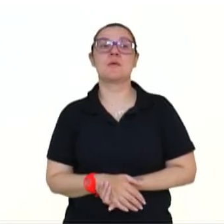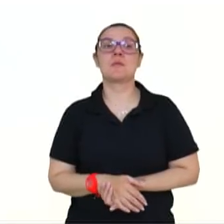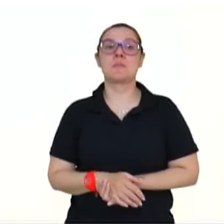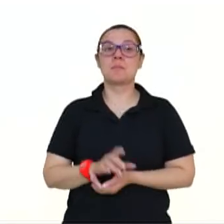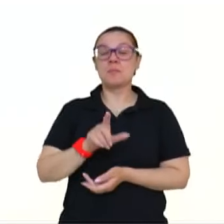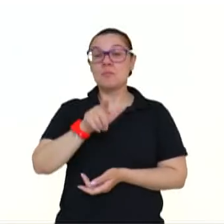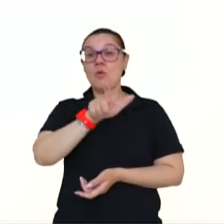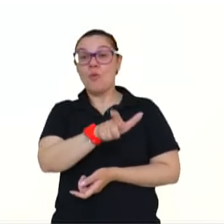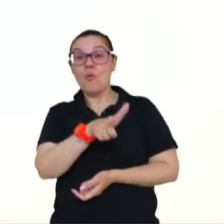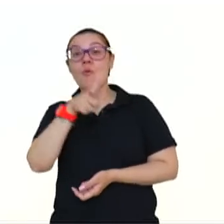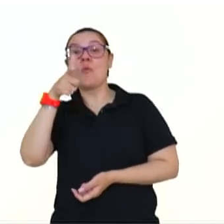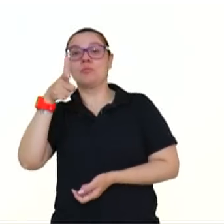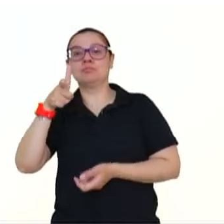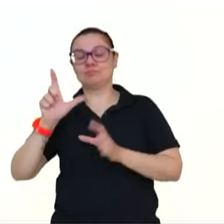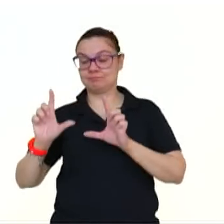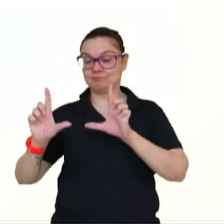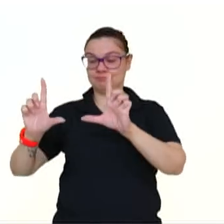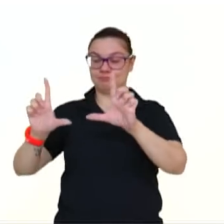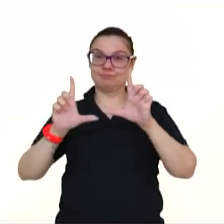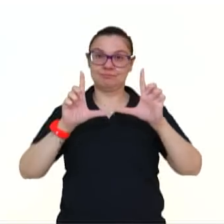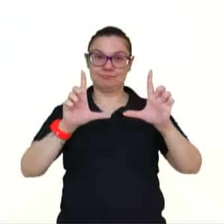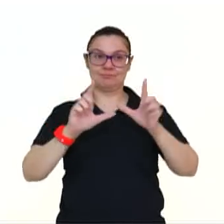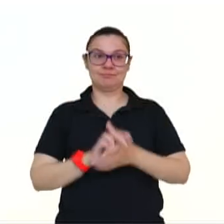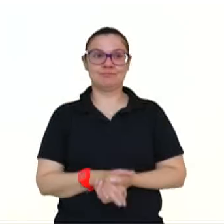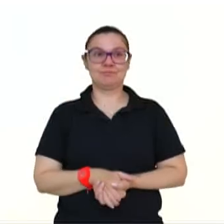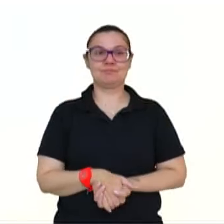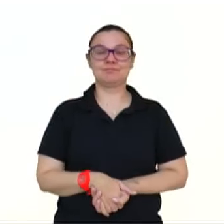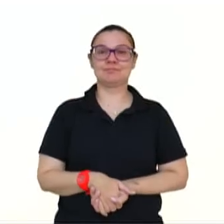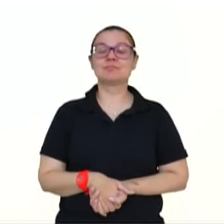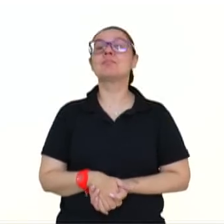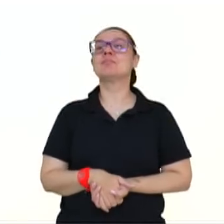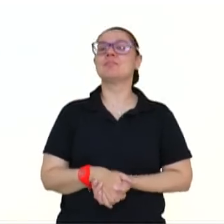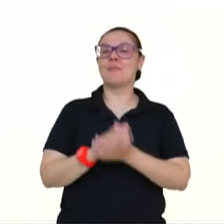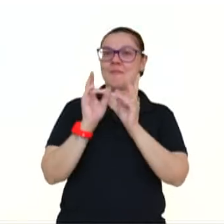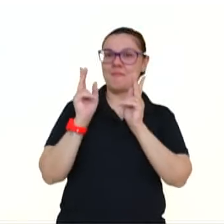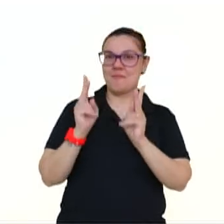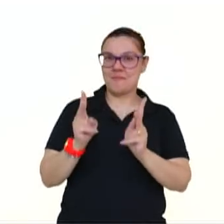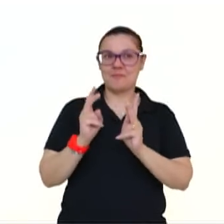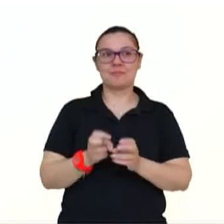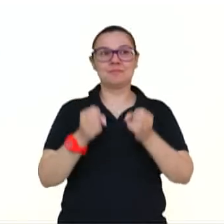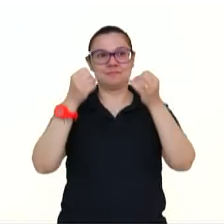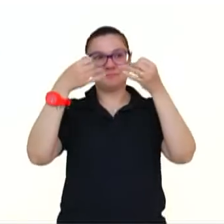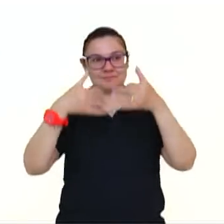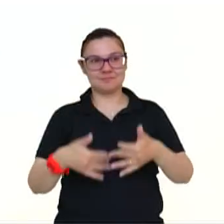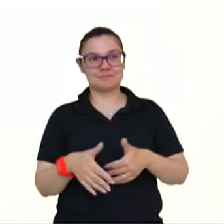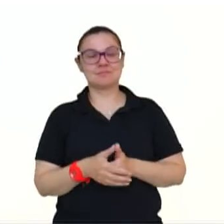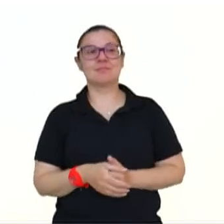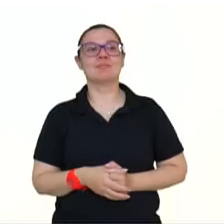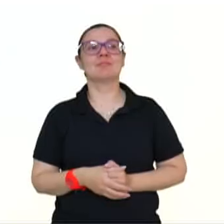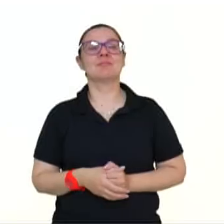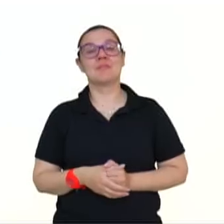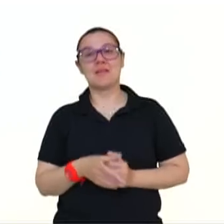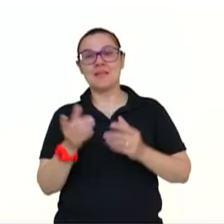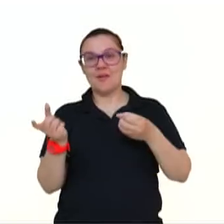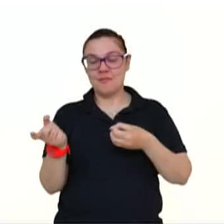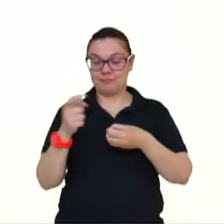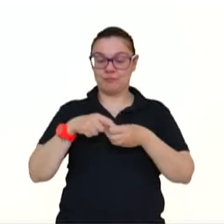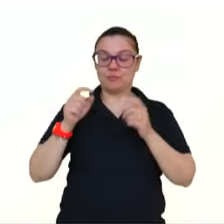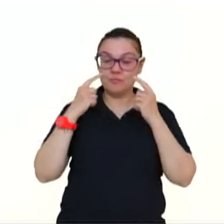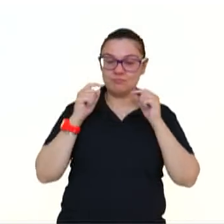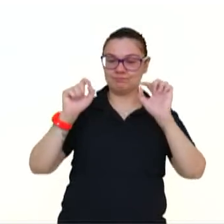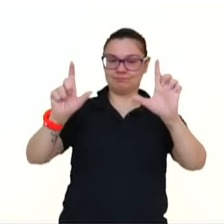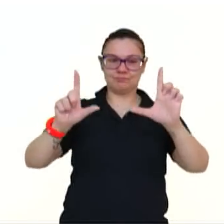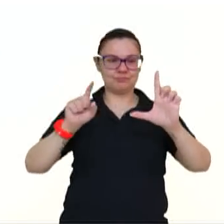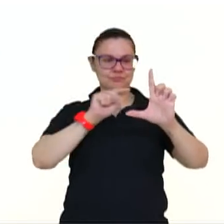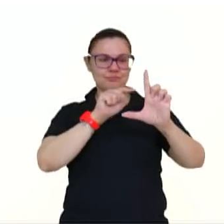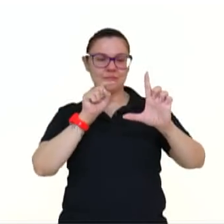usuário para outra página. Mesma coisa que eu estava falando, né? Aí eu vou clicar lá no